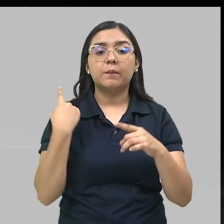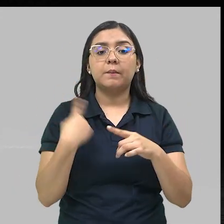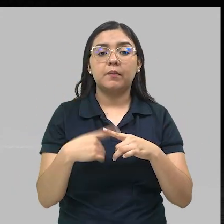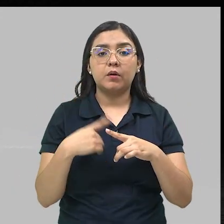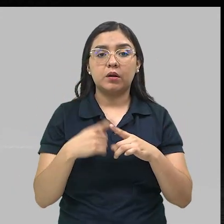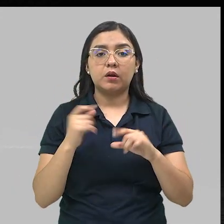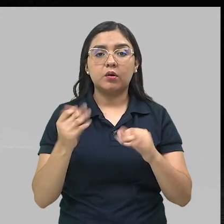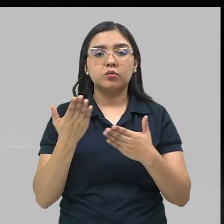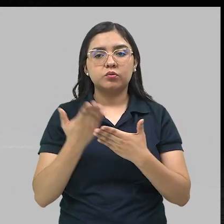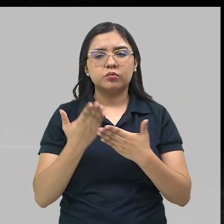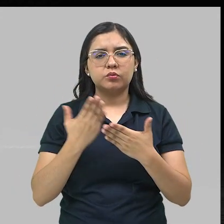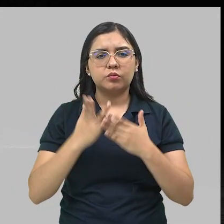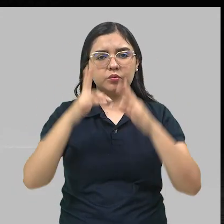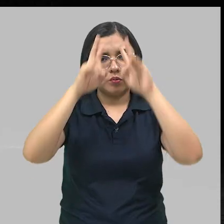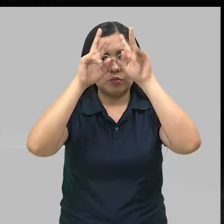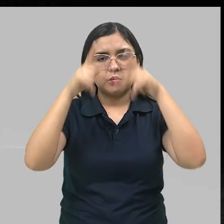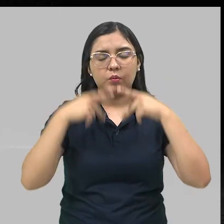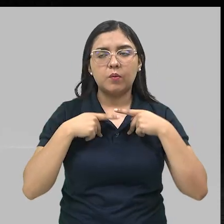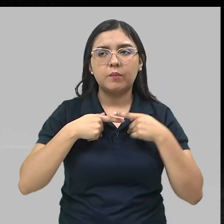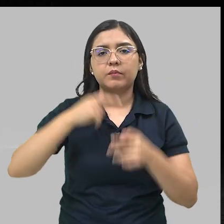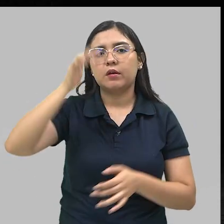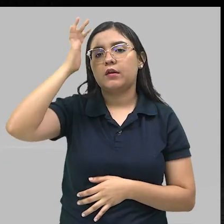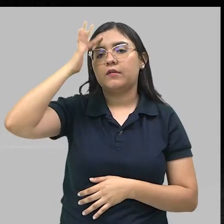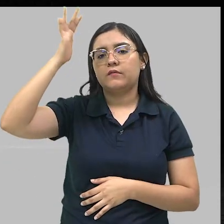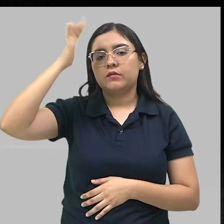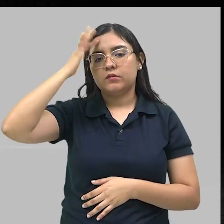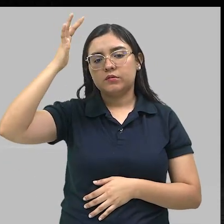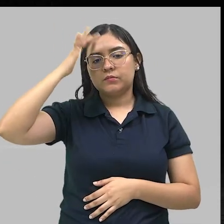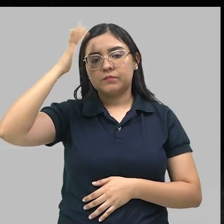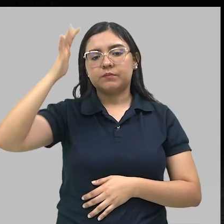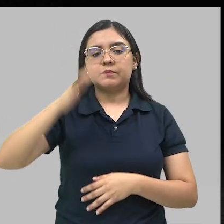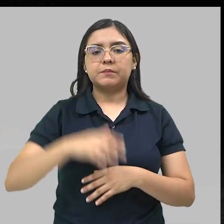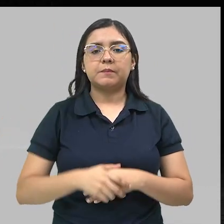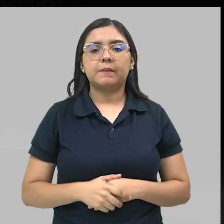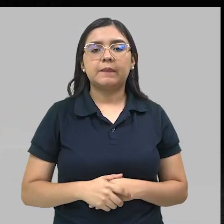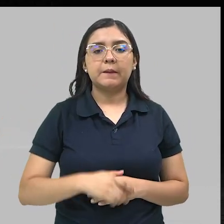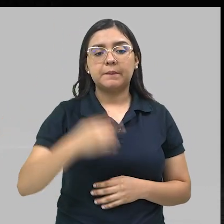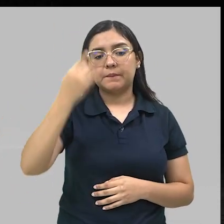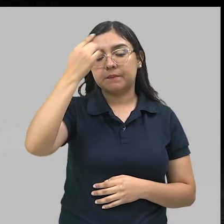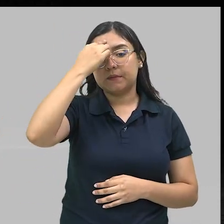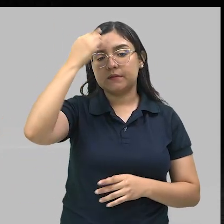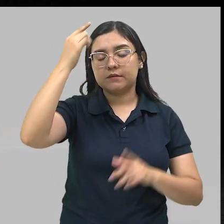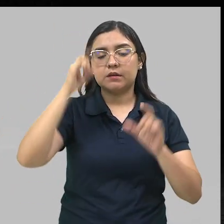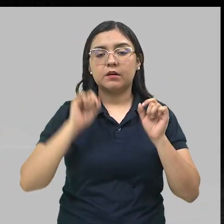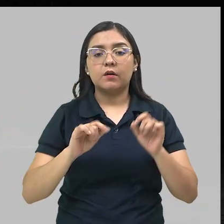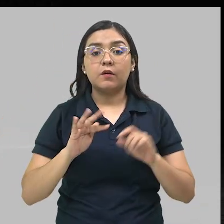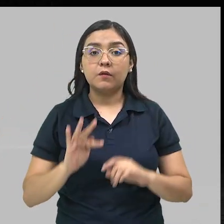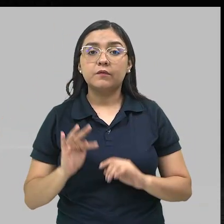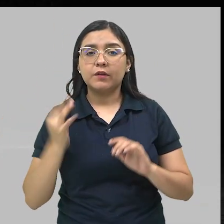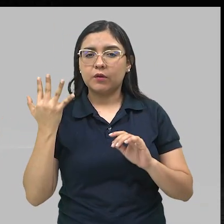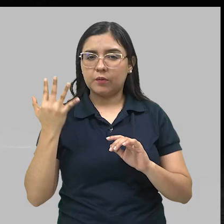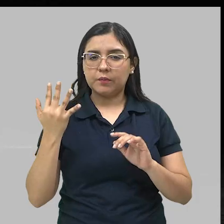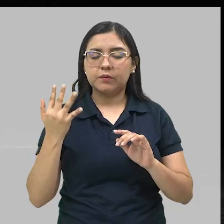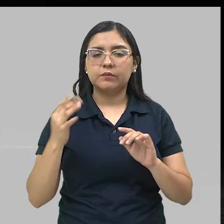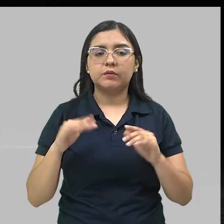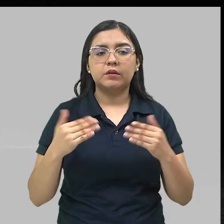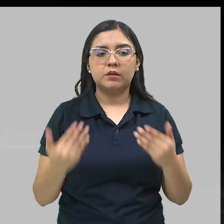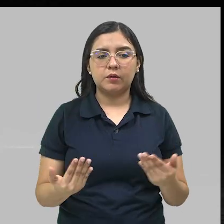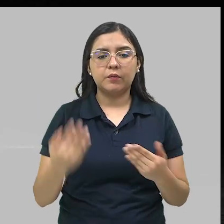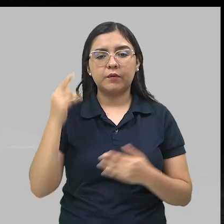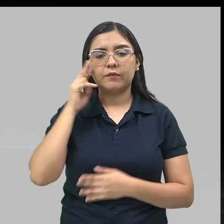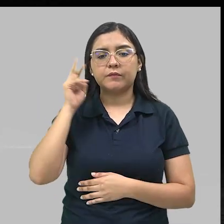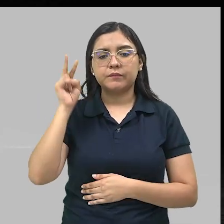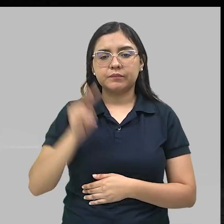do homem, a reflexão, pensar que é um fenômeno, ou seja, eu